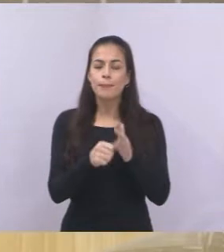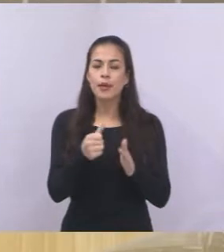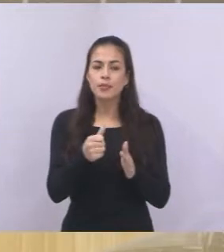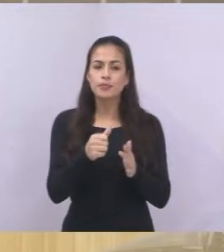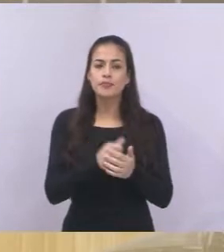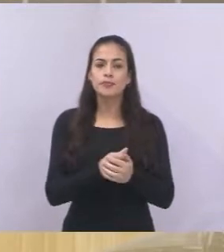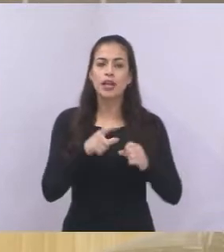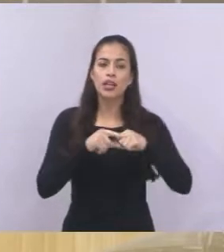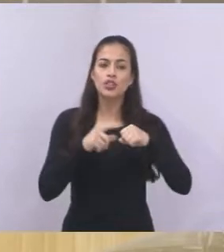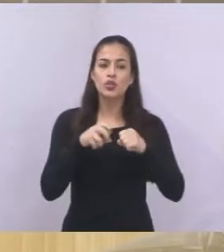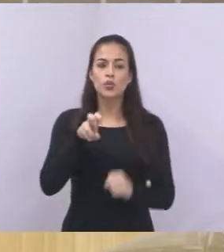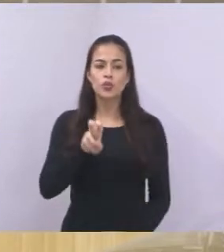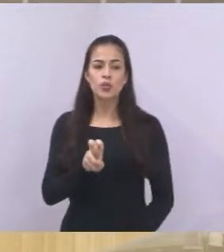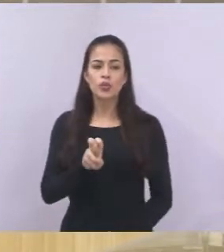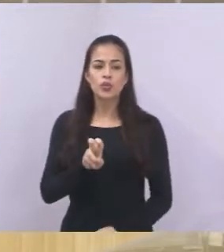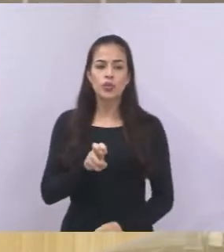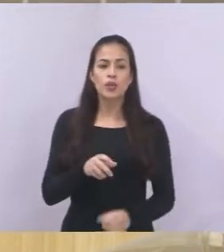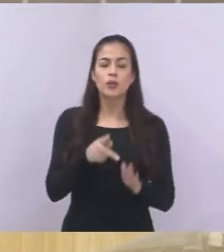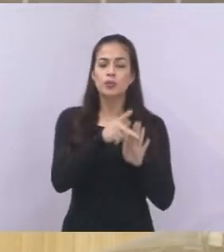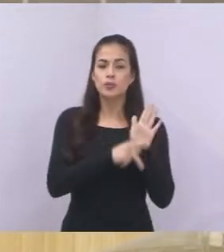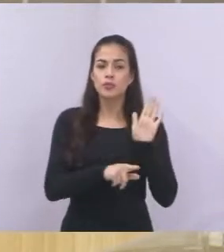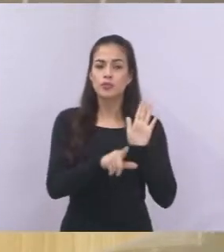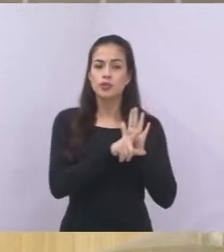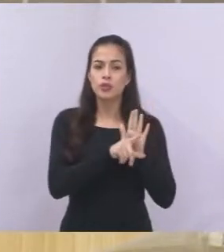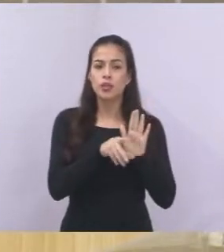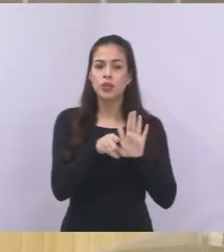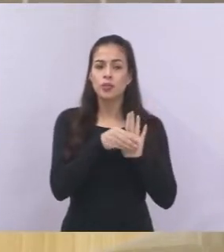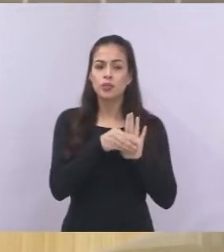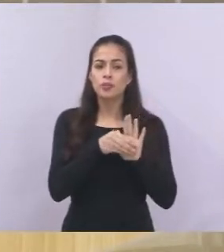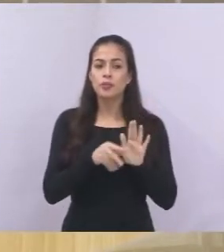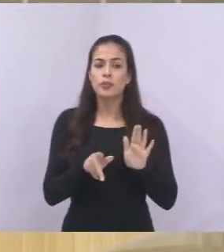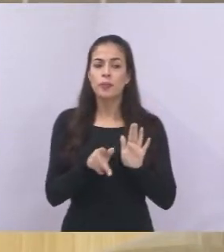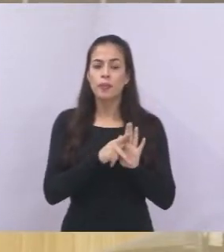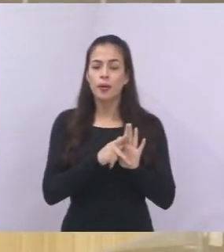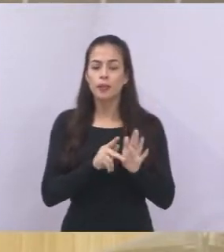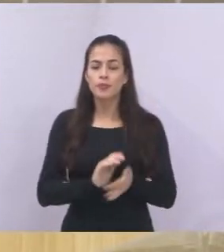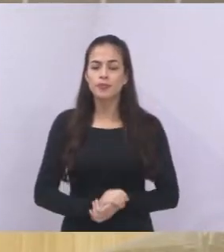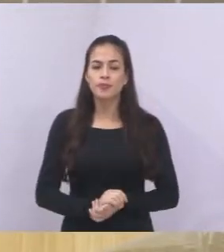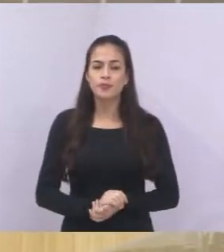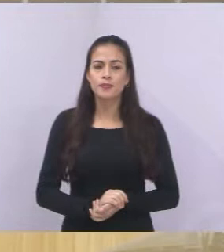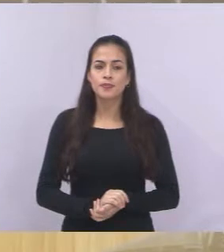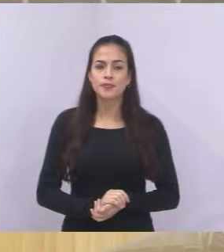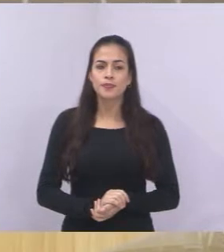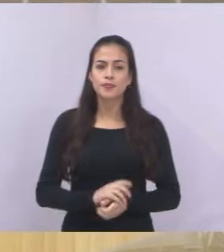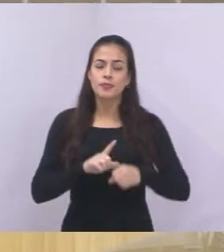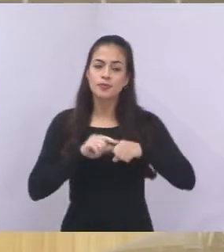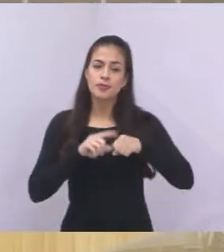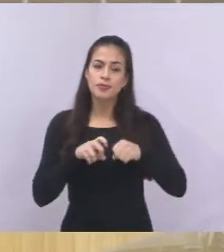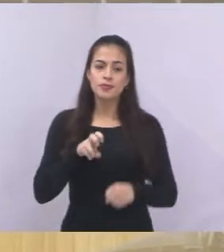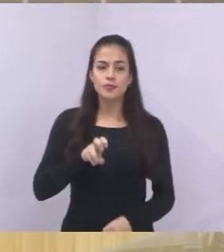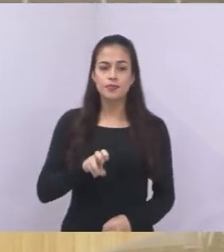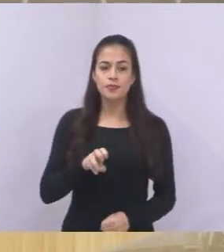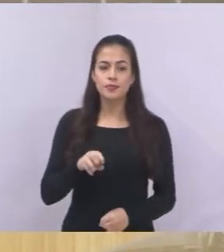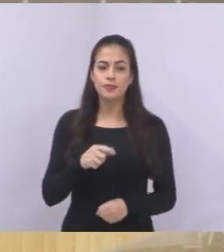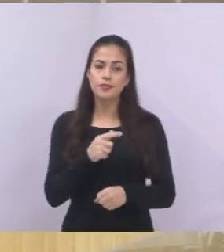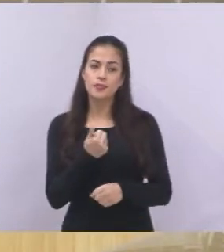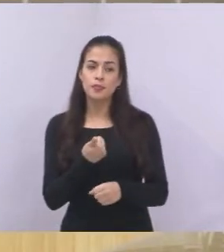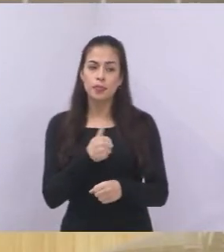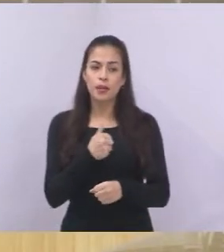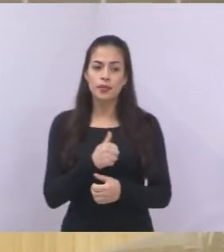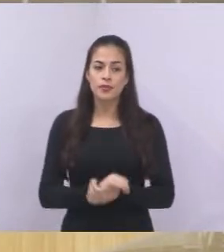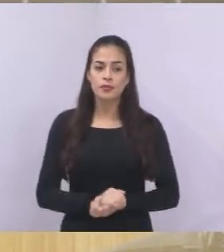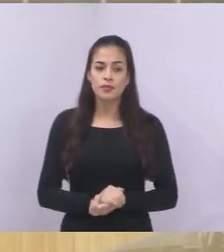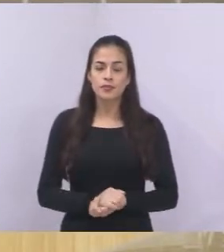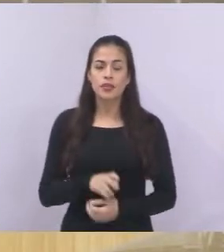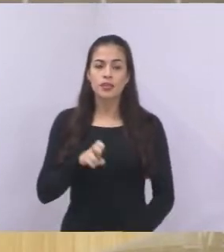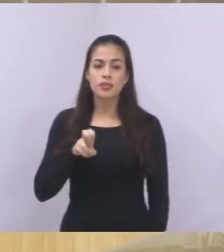projeto de lei complementar, que passa a seguinte, ter a seguinte redação. Artigo 5º, inciso 1º, 57